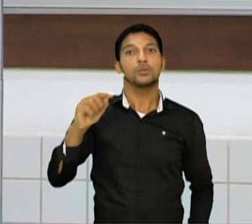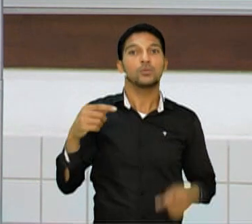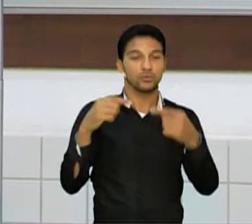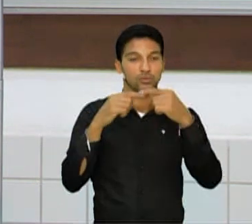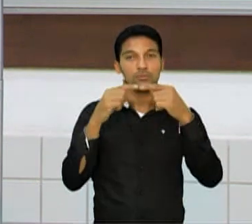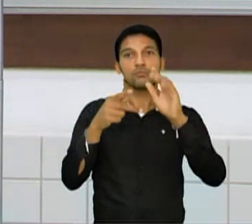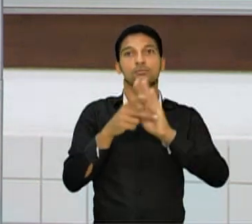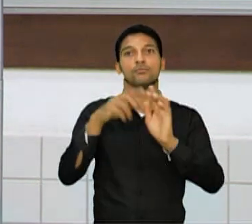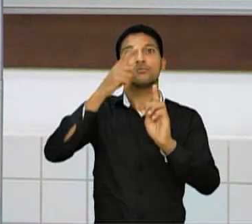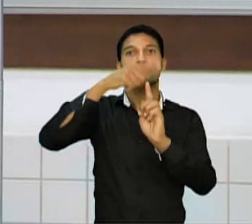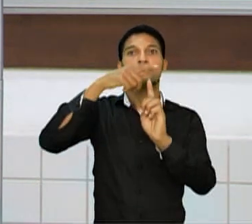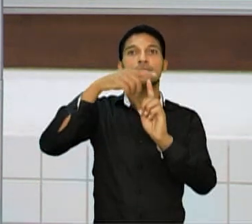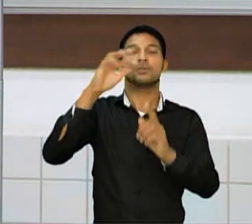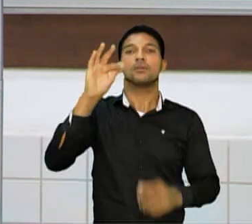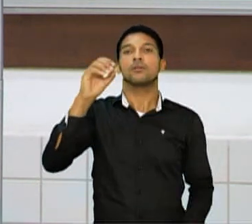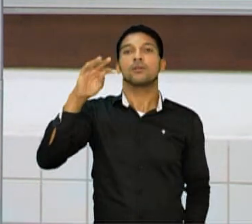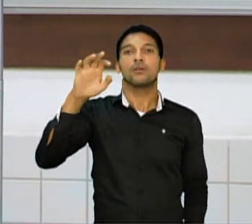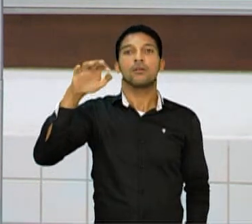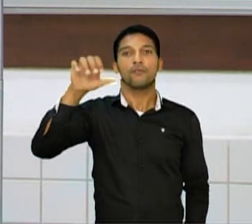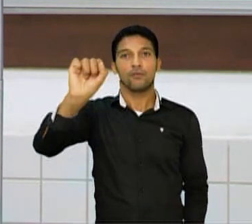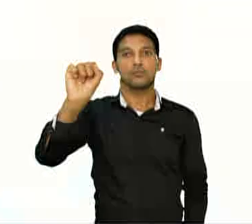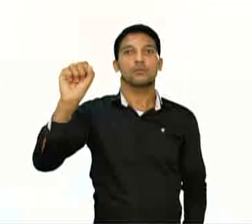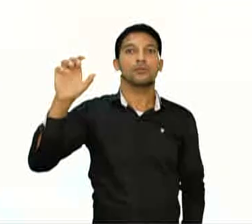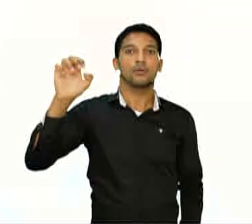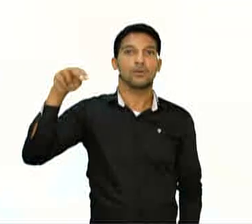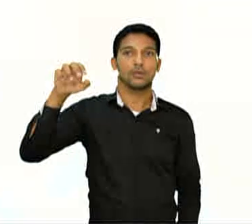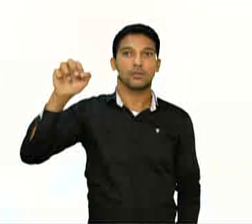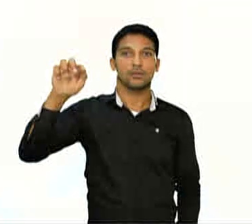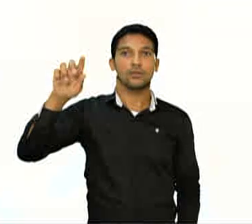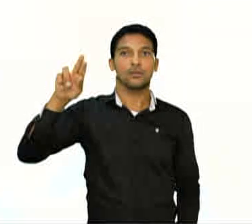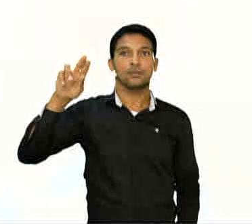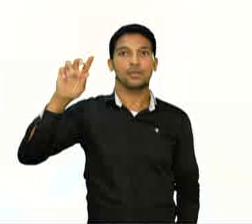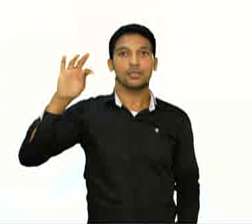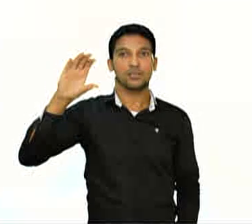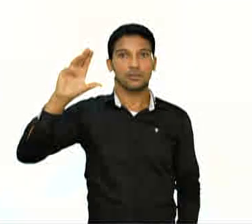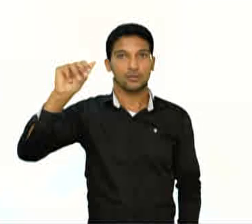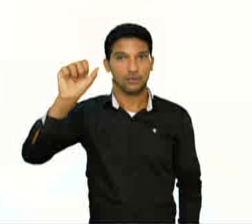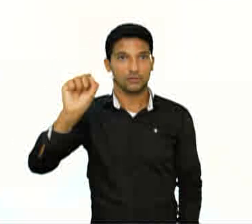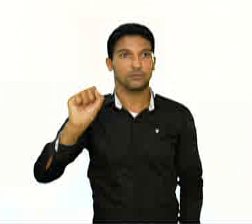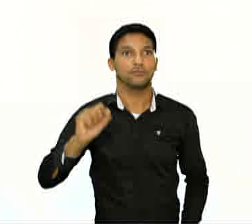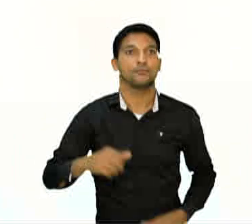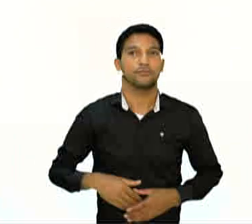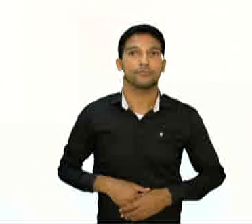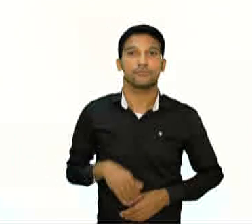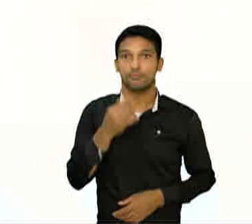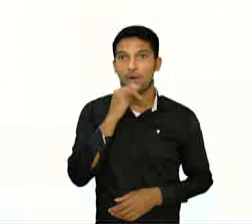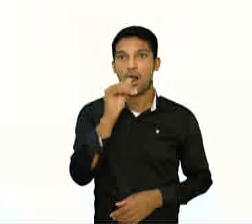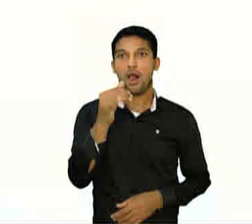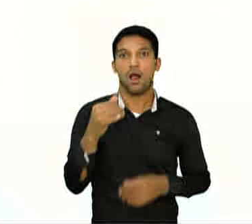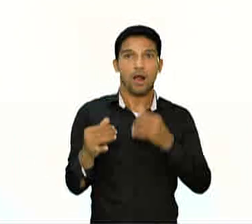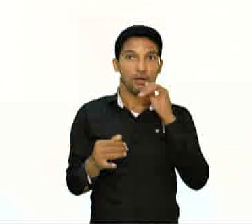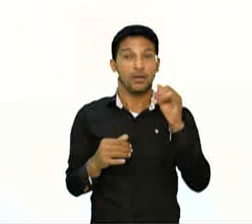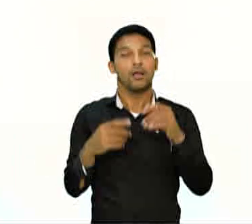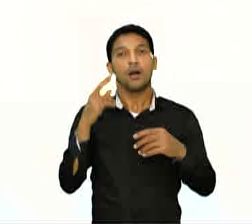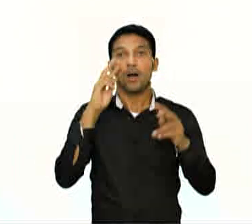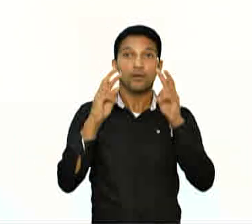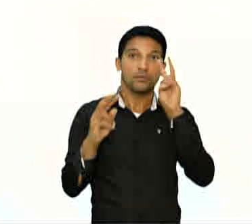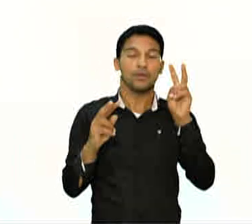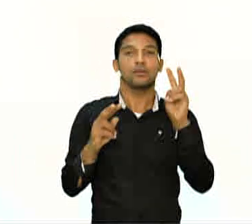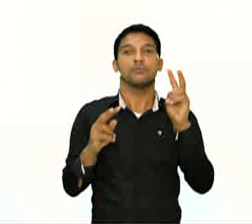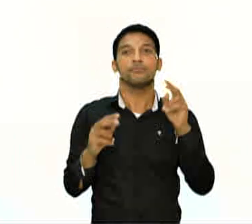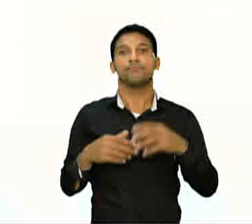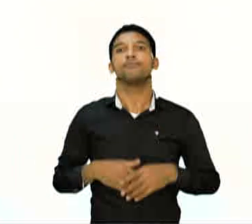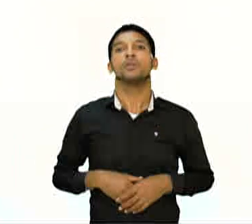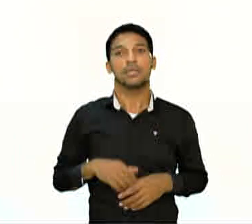Enem 2004, bem pertinente sobre isso, onde diz o seguinte: o debate em torno da energia nuclear para a produção